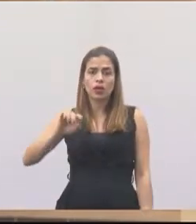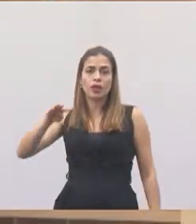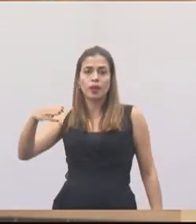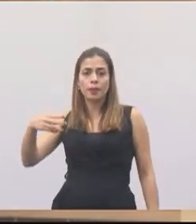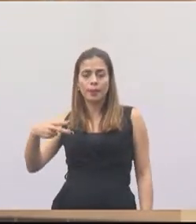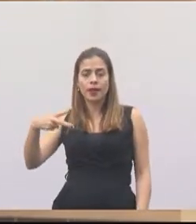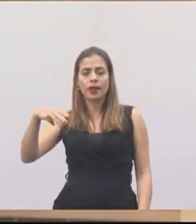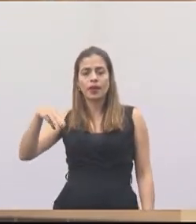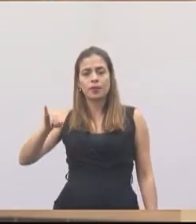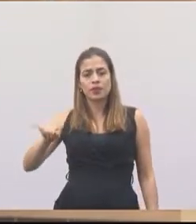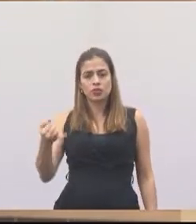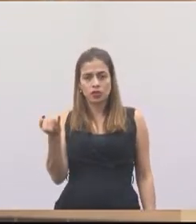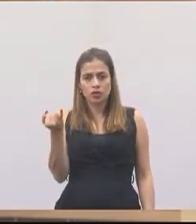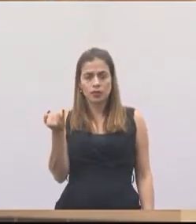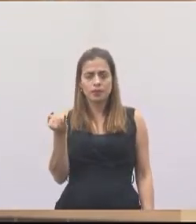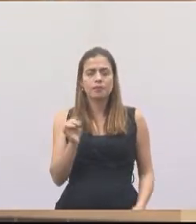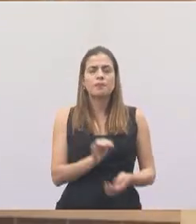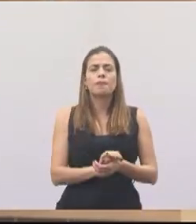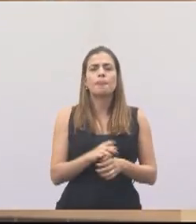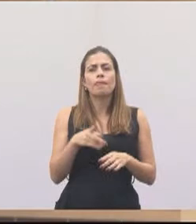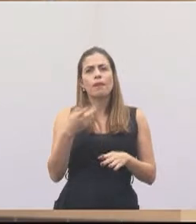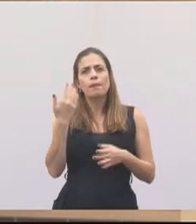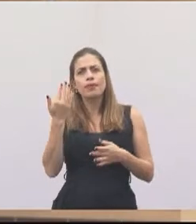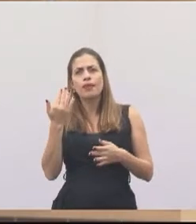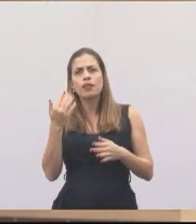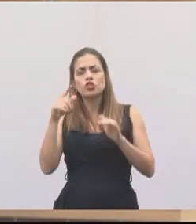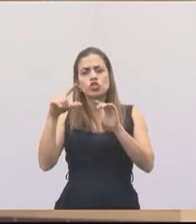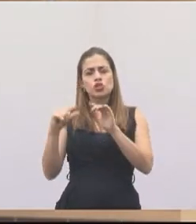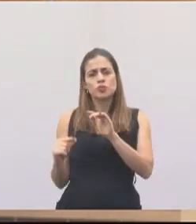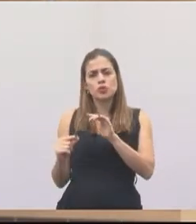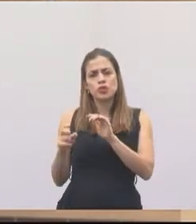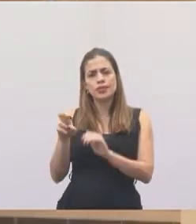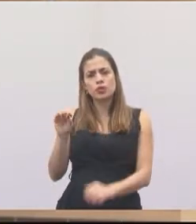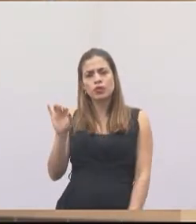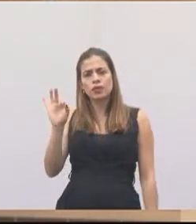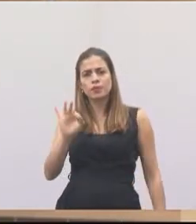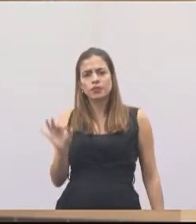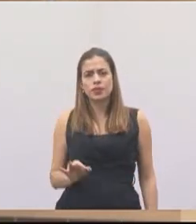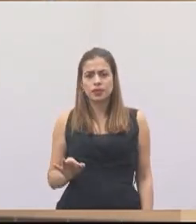lei, nós vamos estar diminuindo em 50%